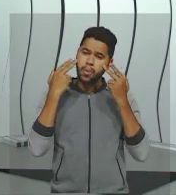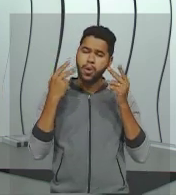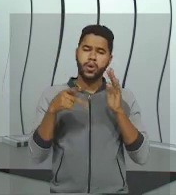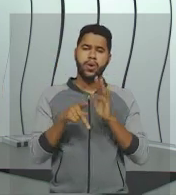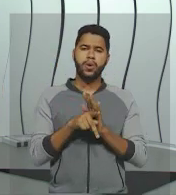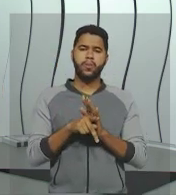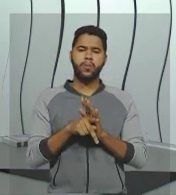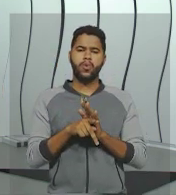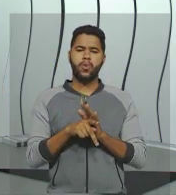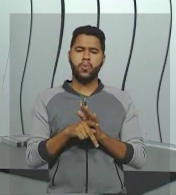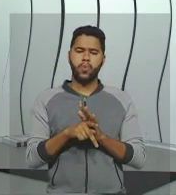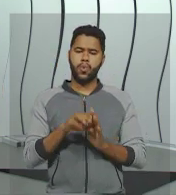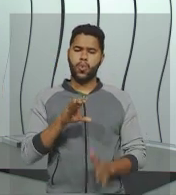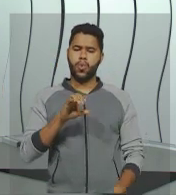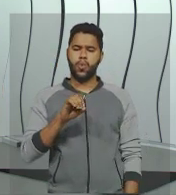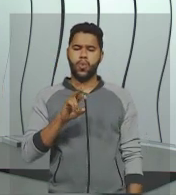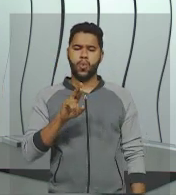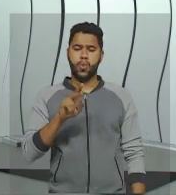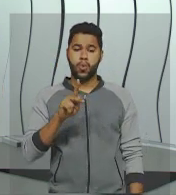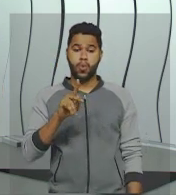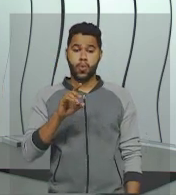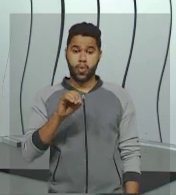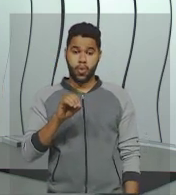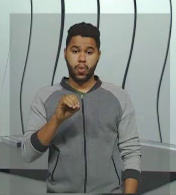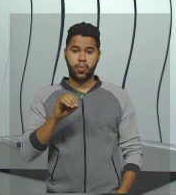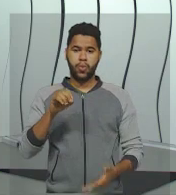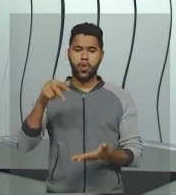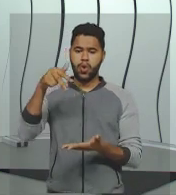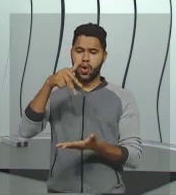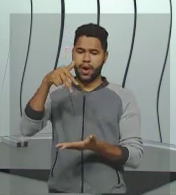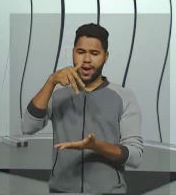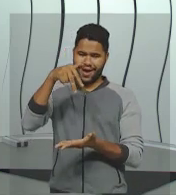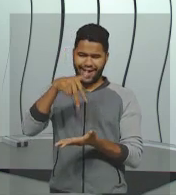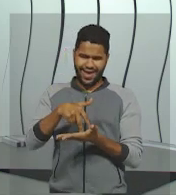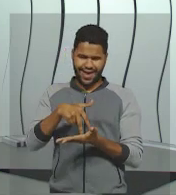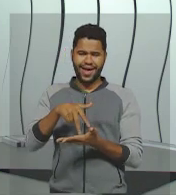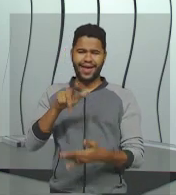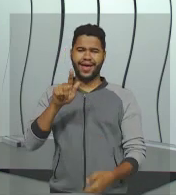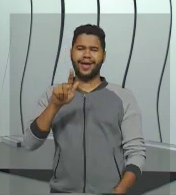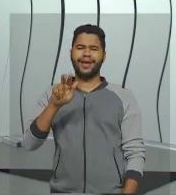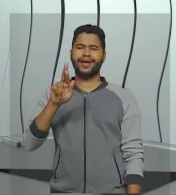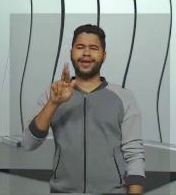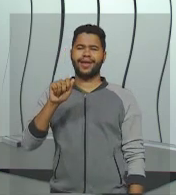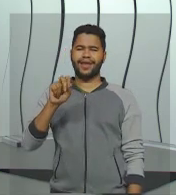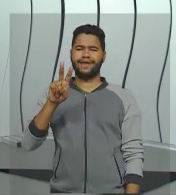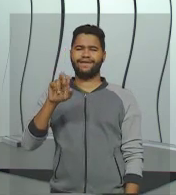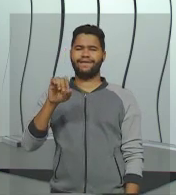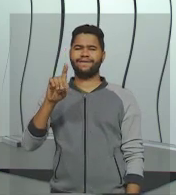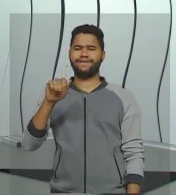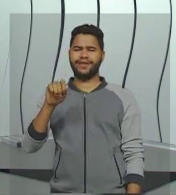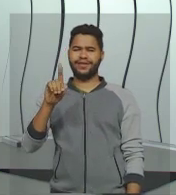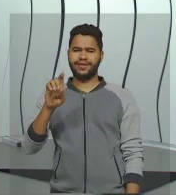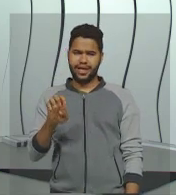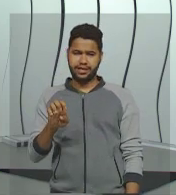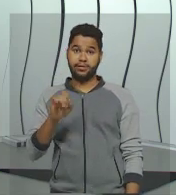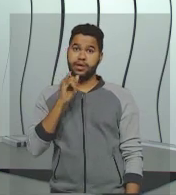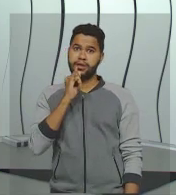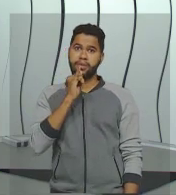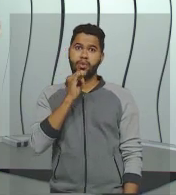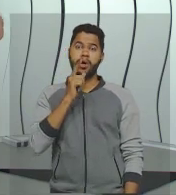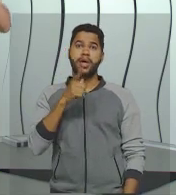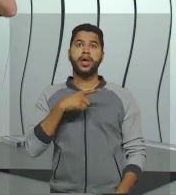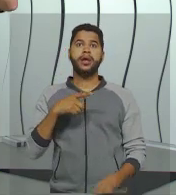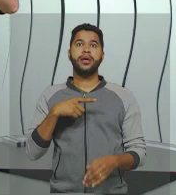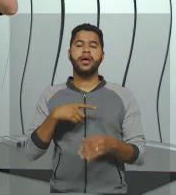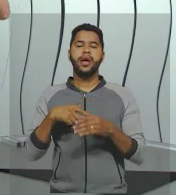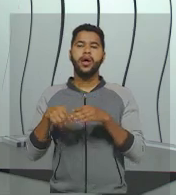de um corpo, ele pode ficar no centro do objeto. Isso a gente costuma falar quando o corpo é homogêneo. O que seria um